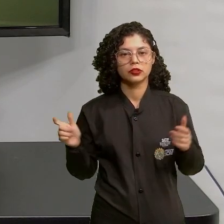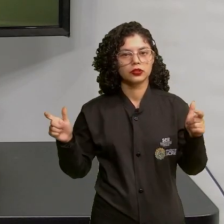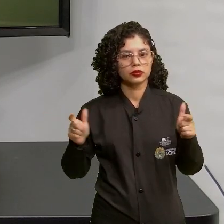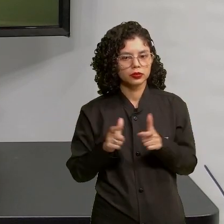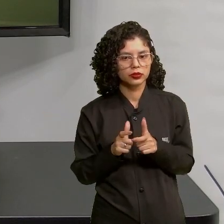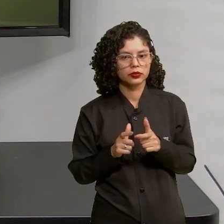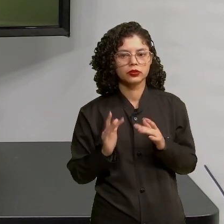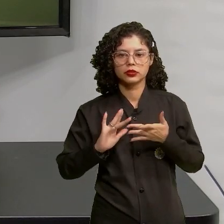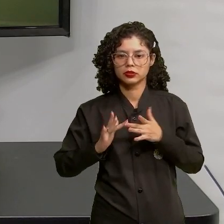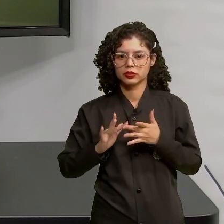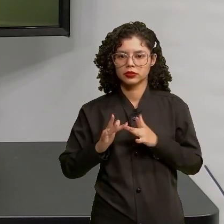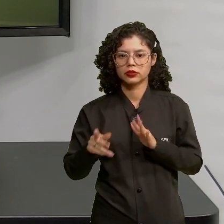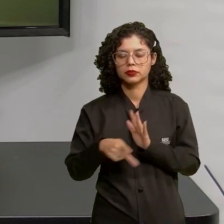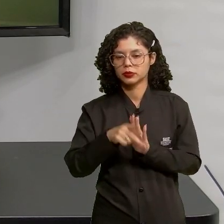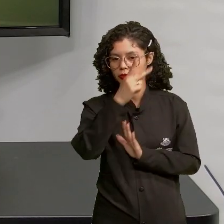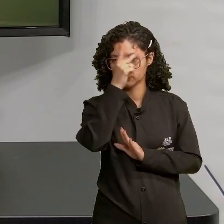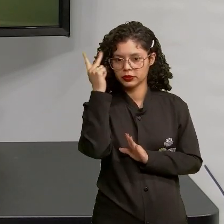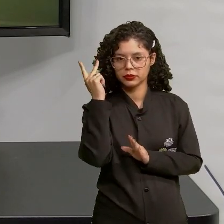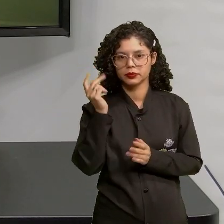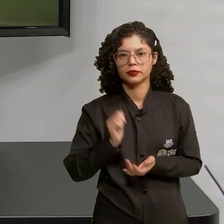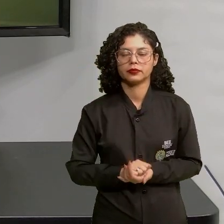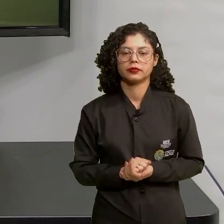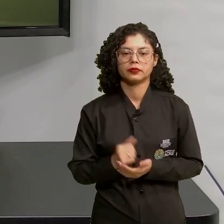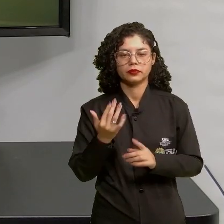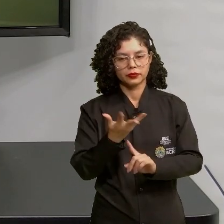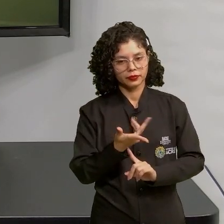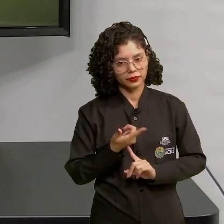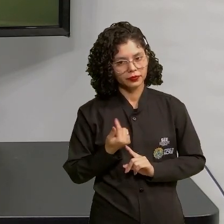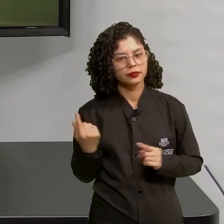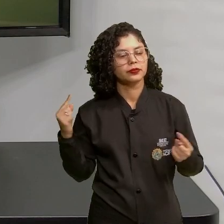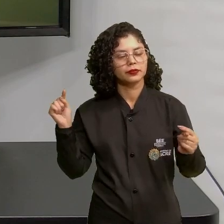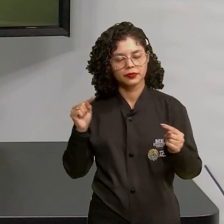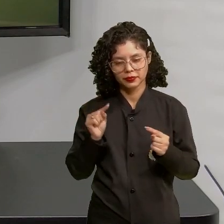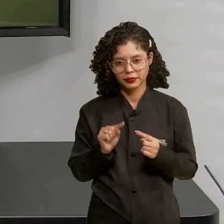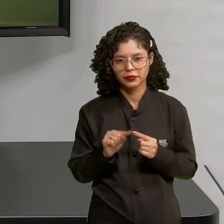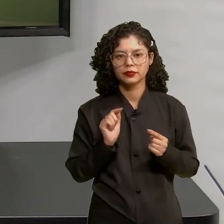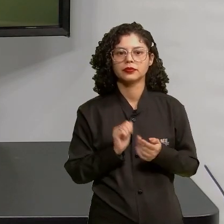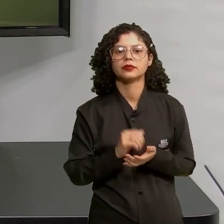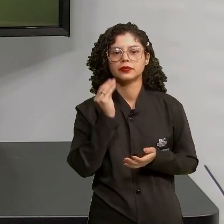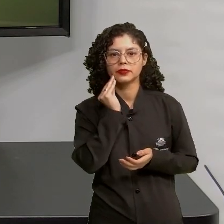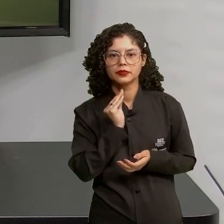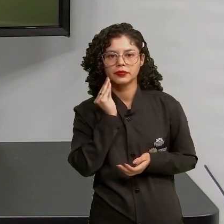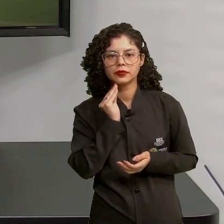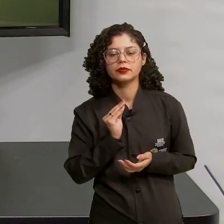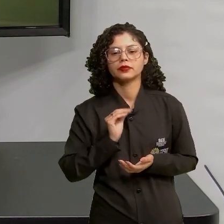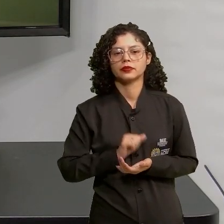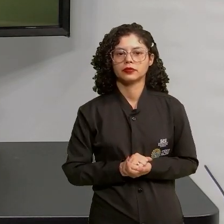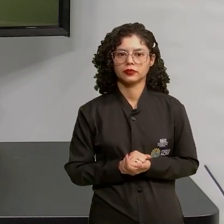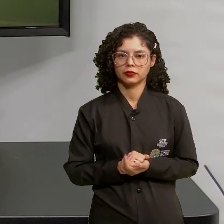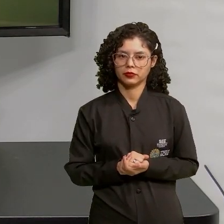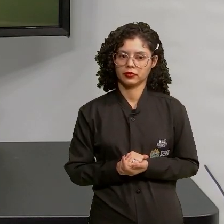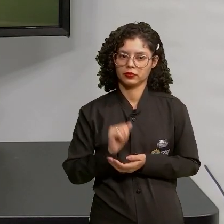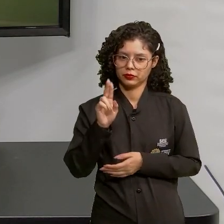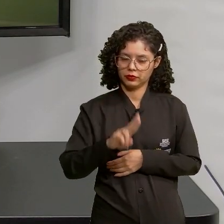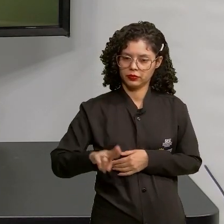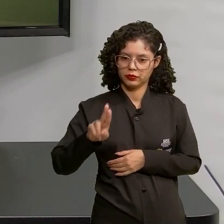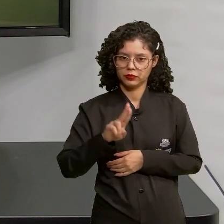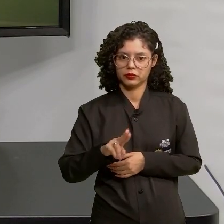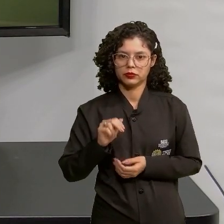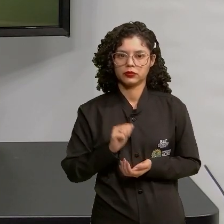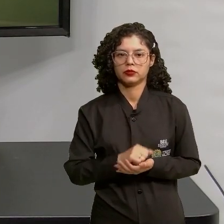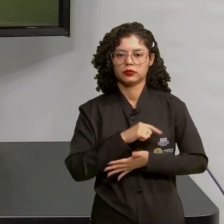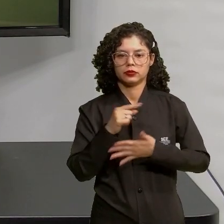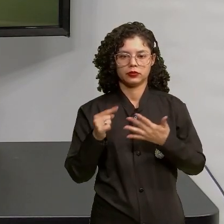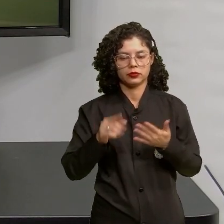esse contato com as pessoas. Então, a arte, ela aproxima, tenta usar um instrumento